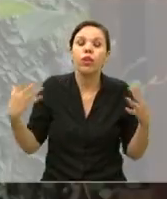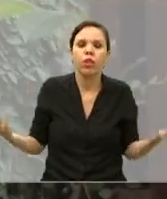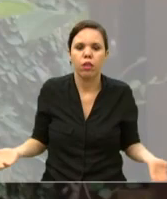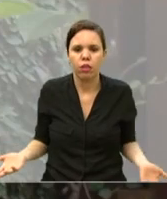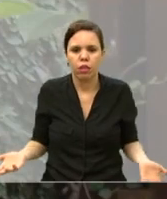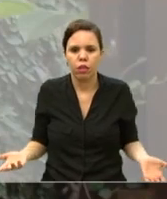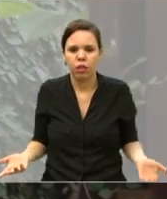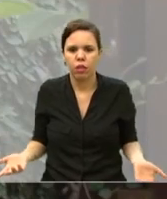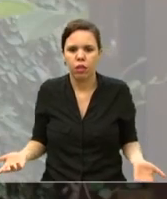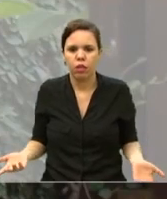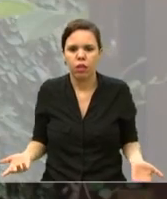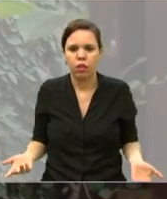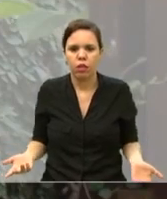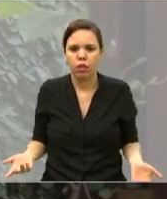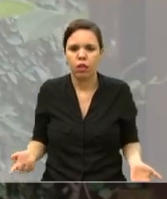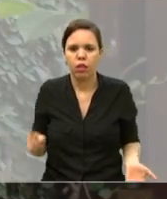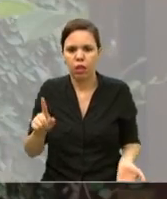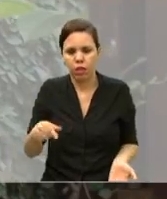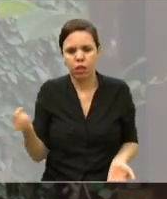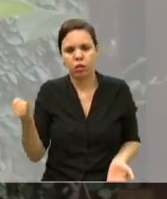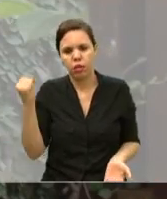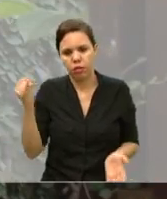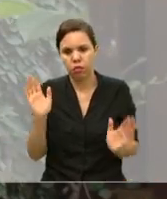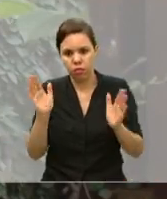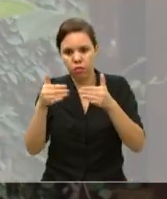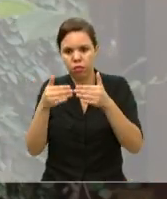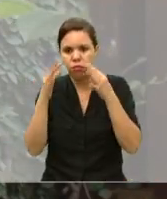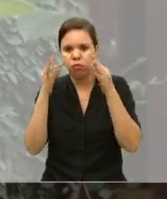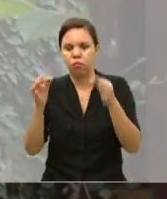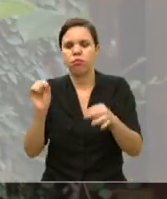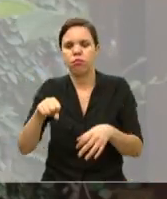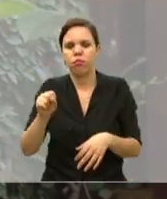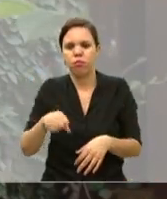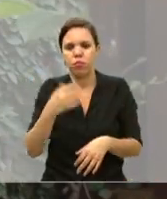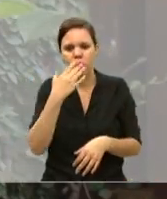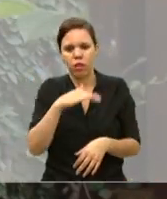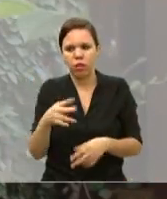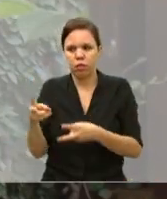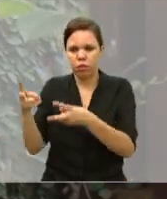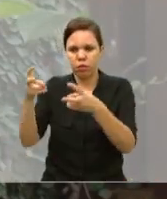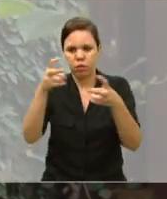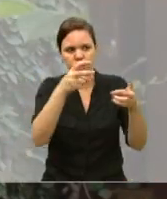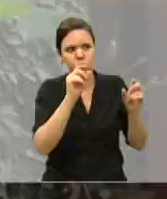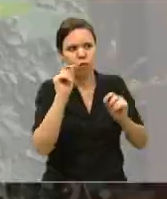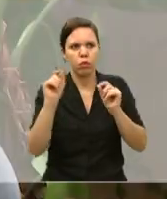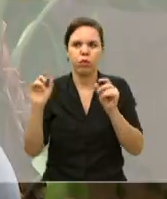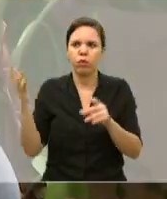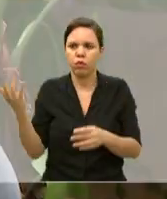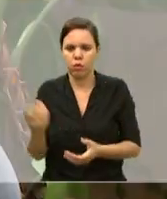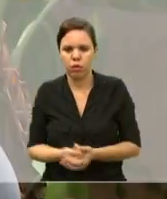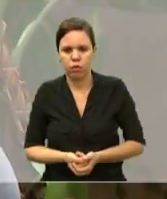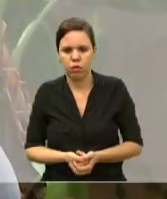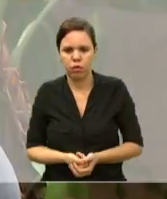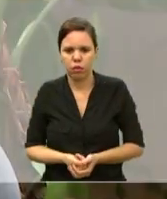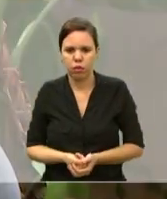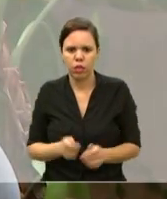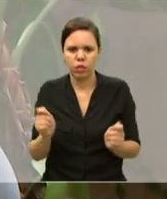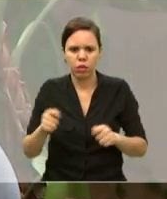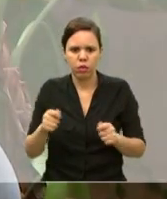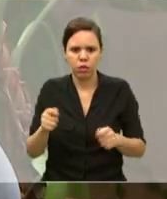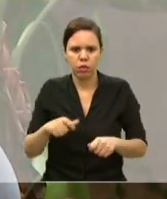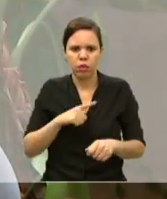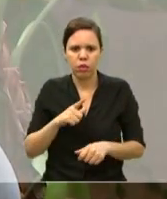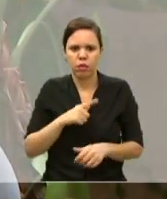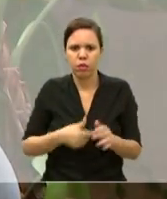chovendo, né? Então isso é importante para a concentração, exatamente, né? Quando a criança olha ao redor, aquele aluno. Né? E a possibilidade